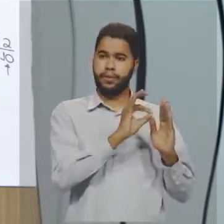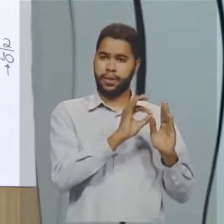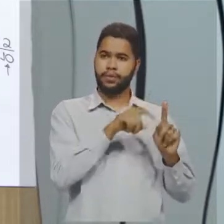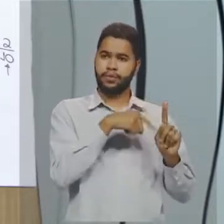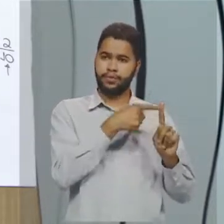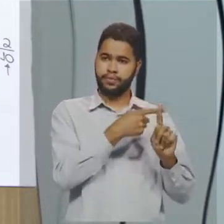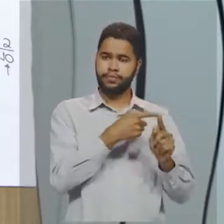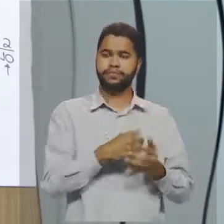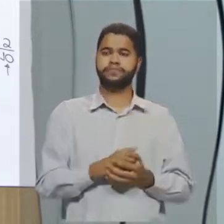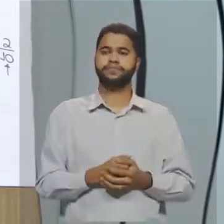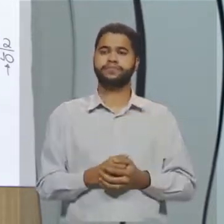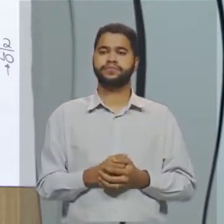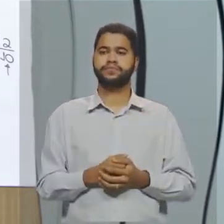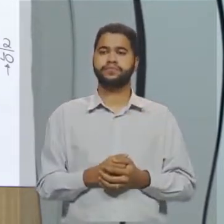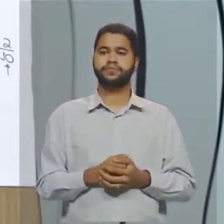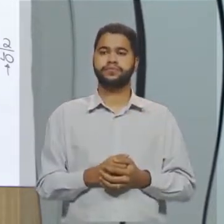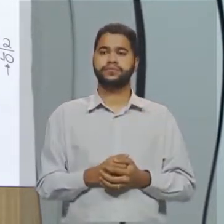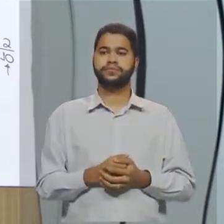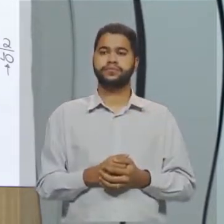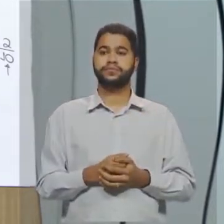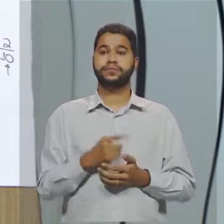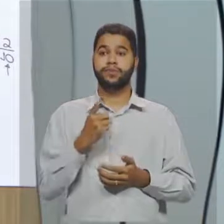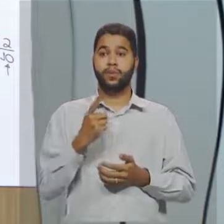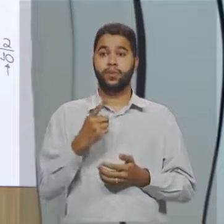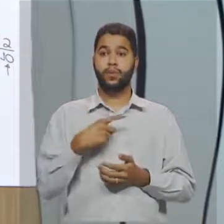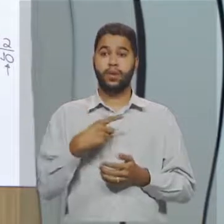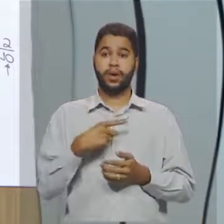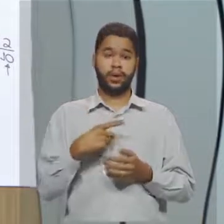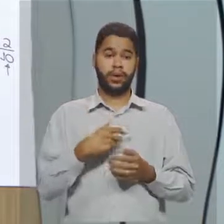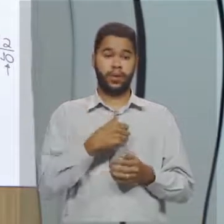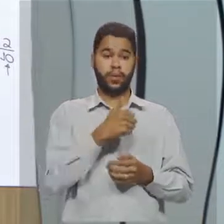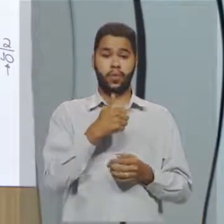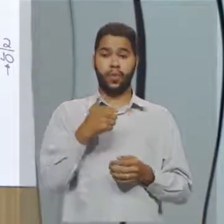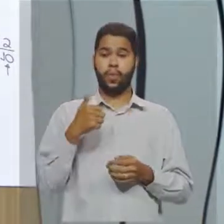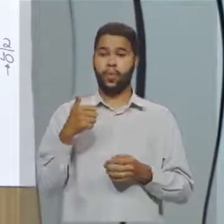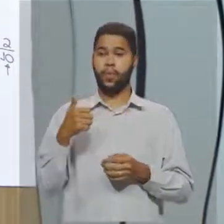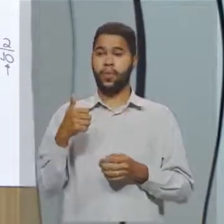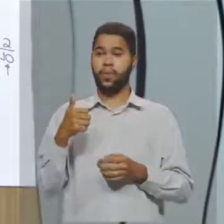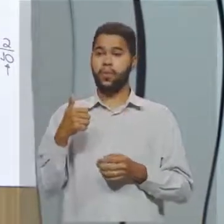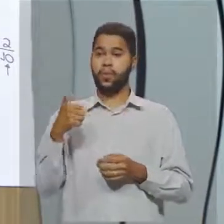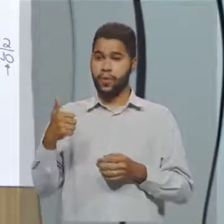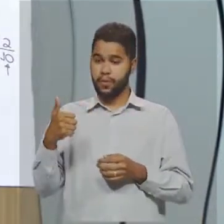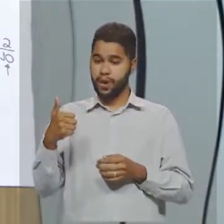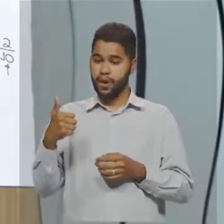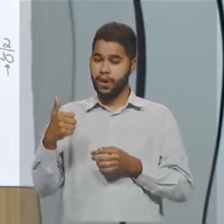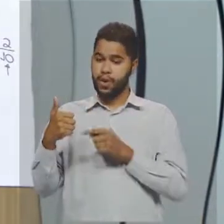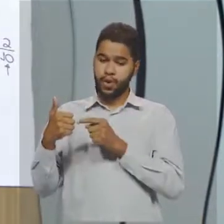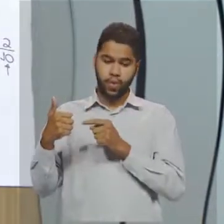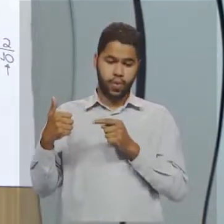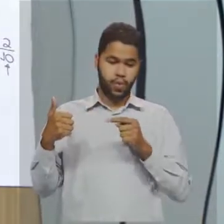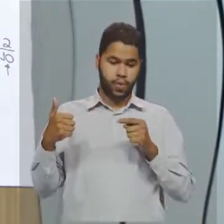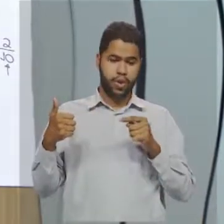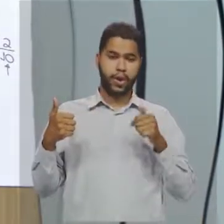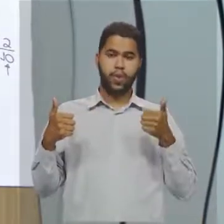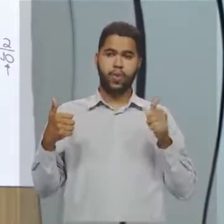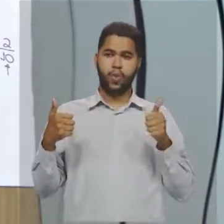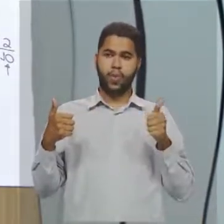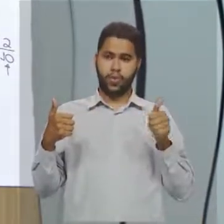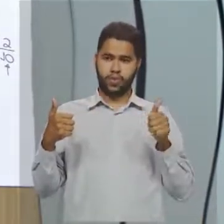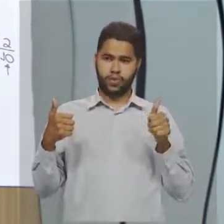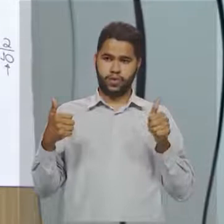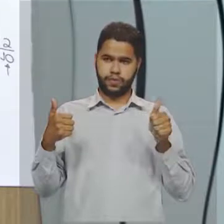esse daqui vai ser o 11º elemento. Então, já sei que a posição é a 10ª e a